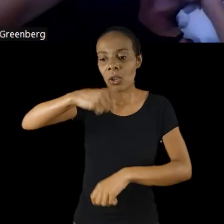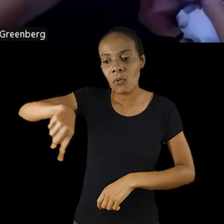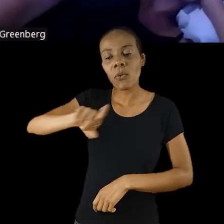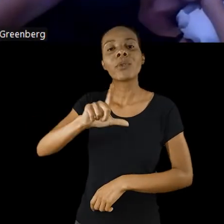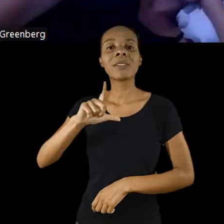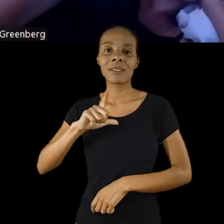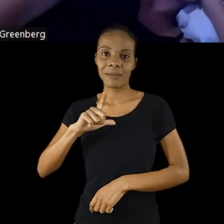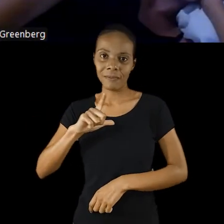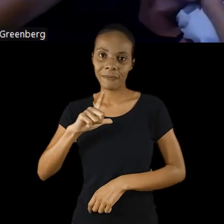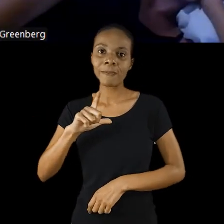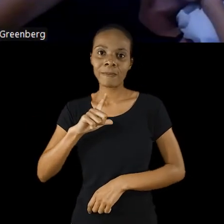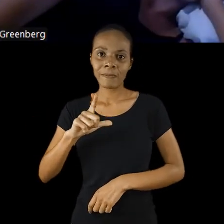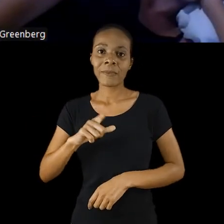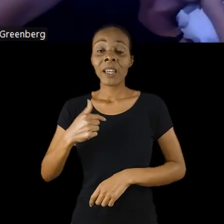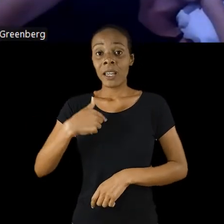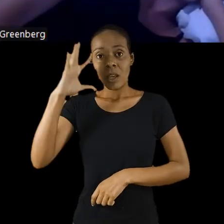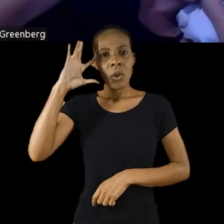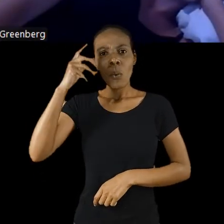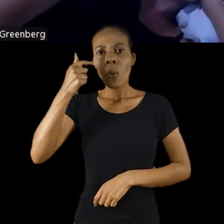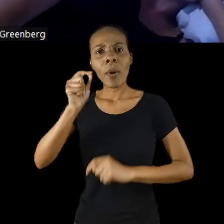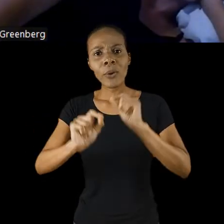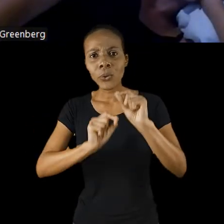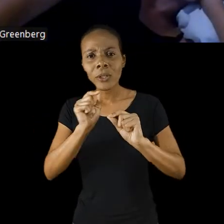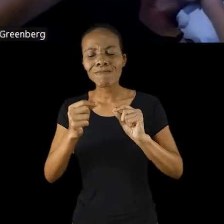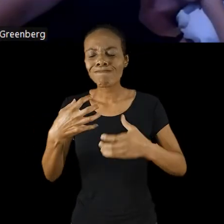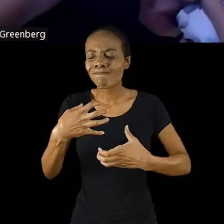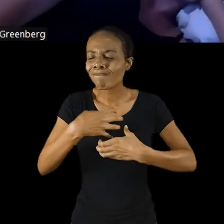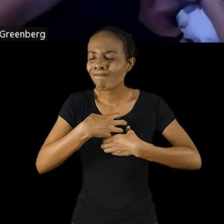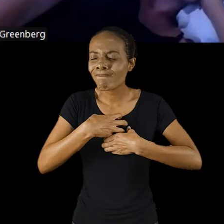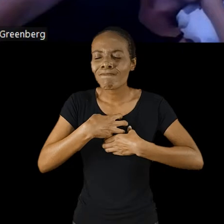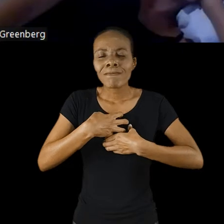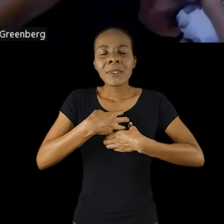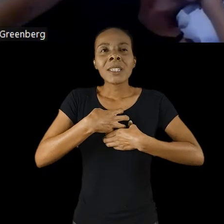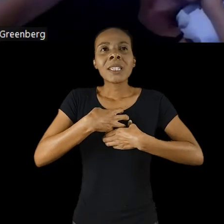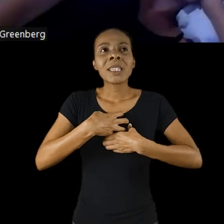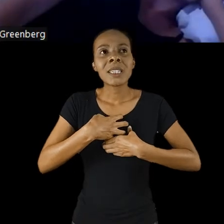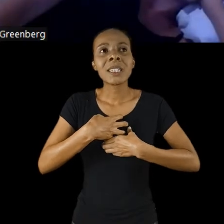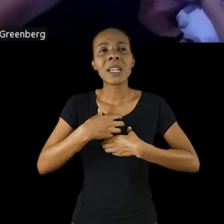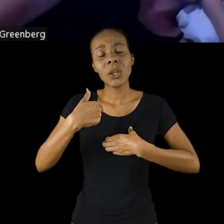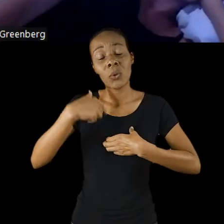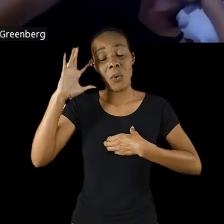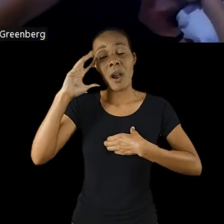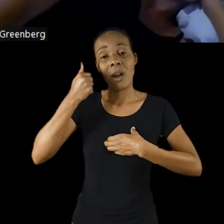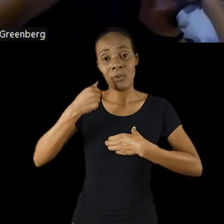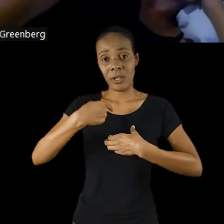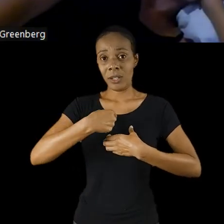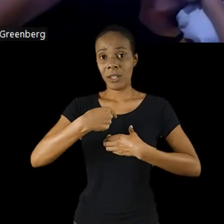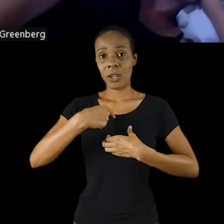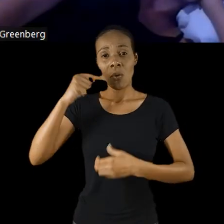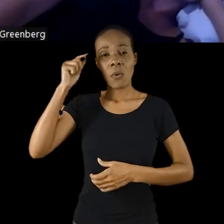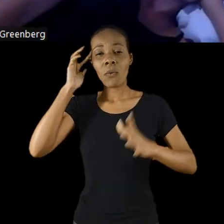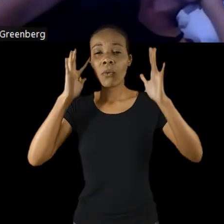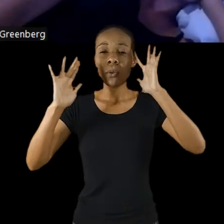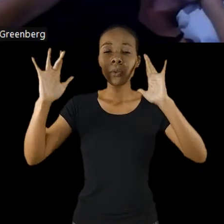que eu me sinto assim, eu acho que eu vou sonhar hoje com a força de tudo